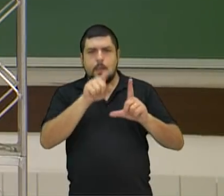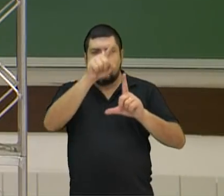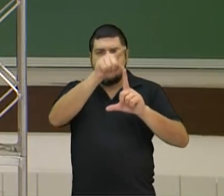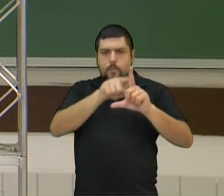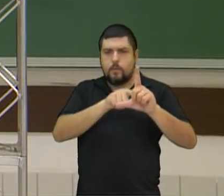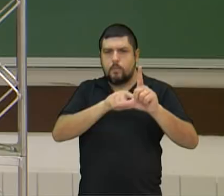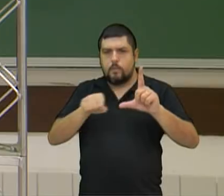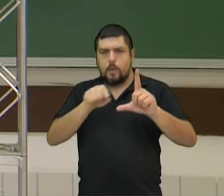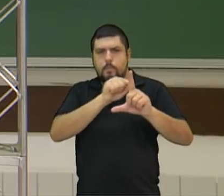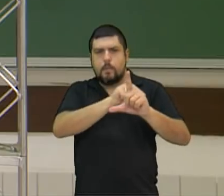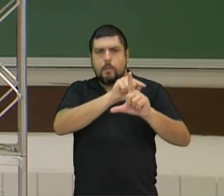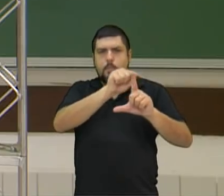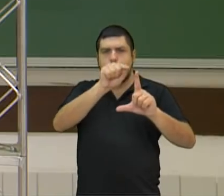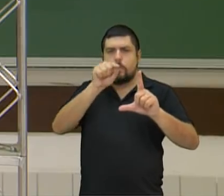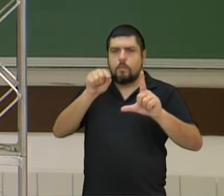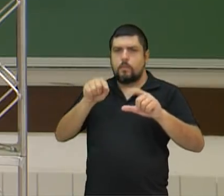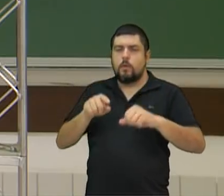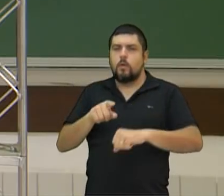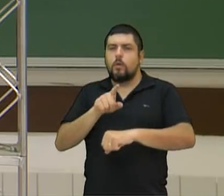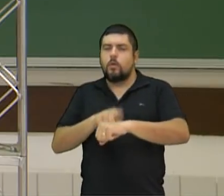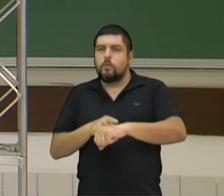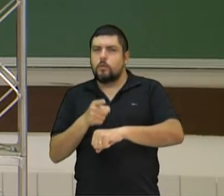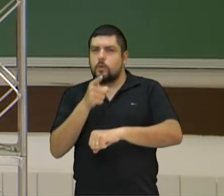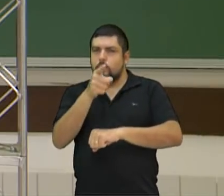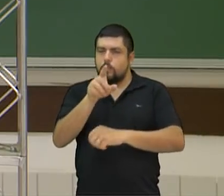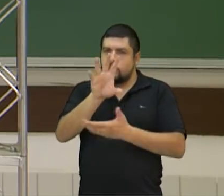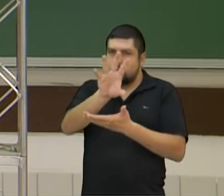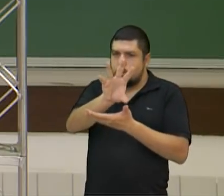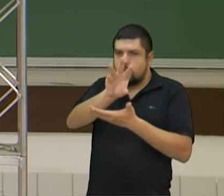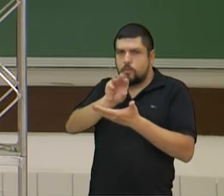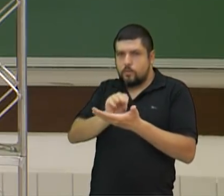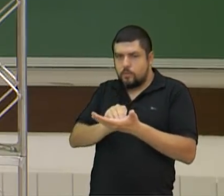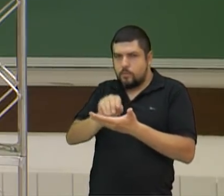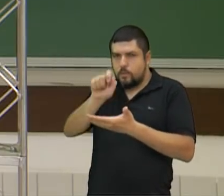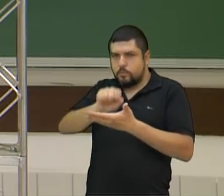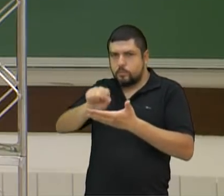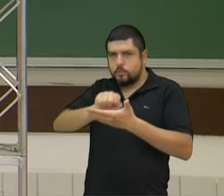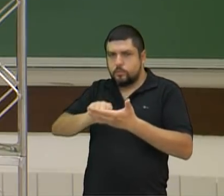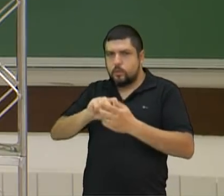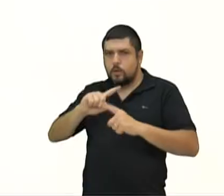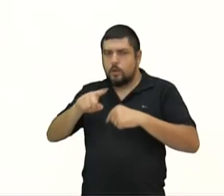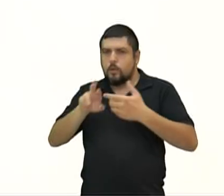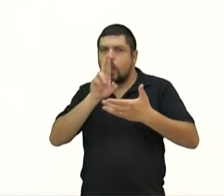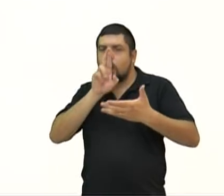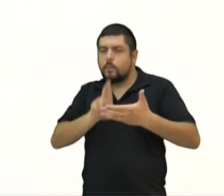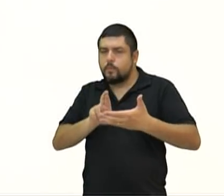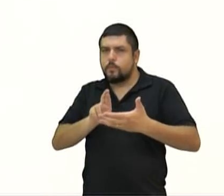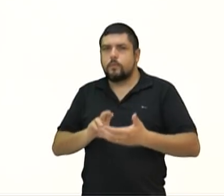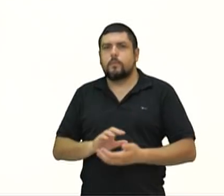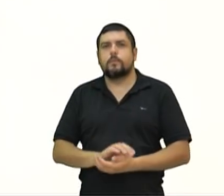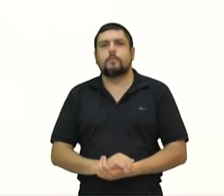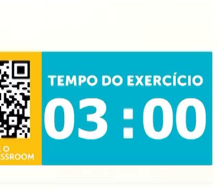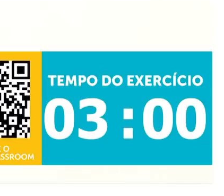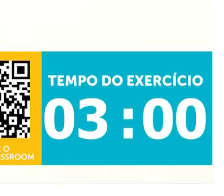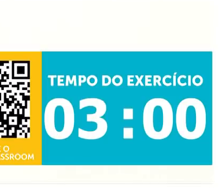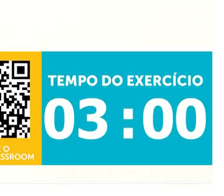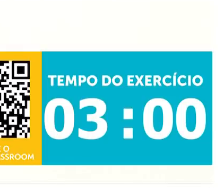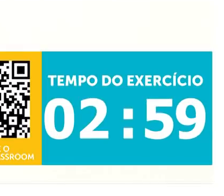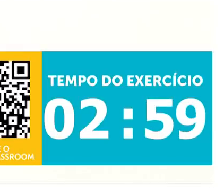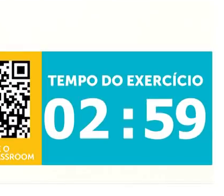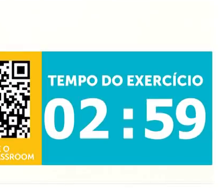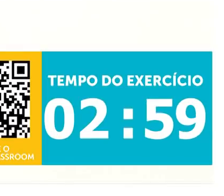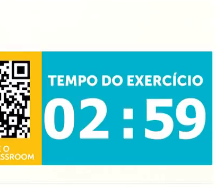tempo aqui para vocês copiarem, tá? Que eu já marquei, então eu vou dar um tempo para vocês copiarem para a gente fazer junto a reta, beleza? Já voltamos.